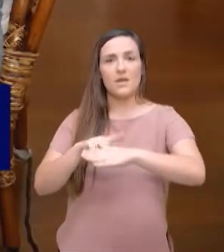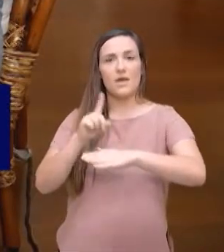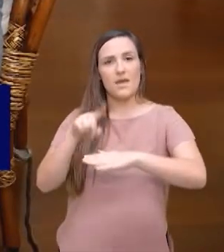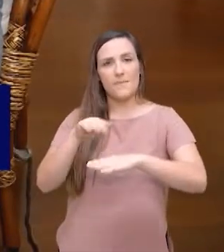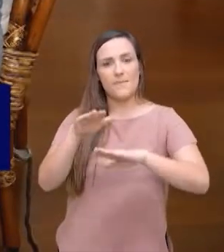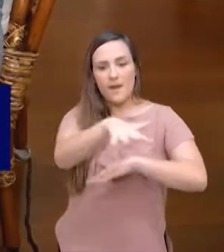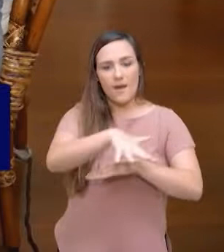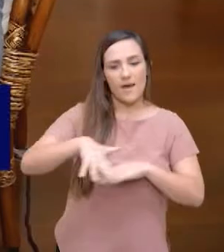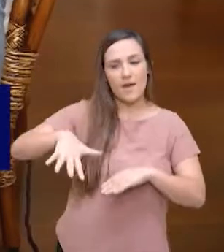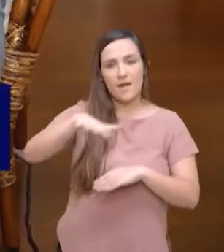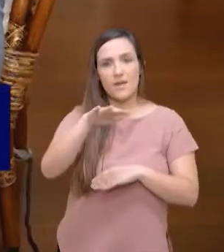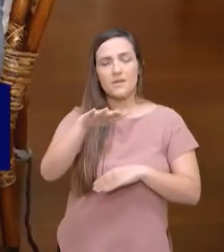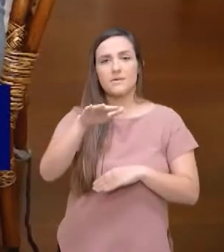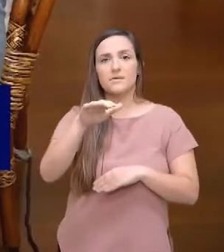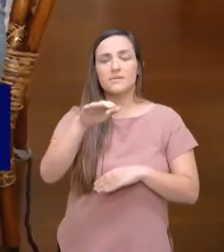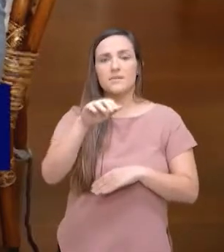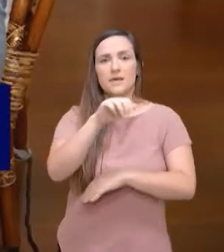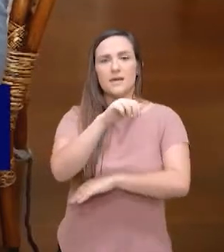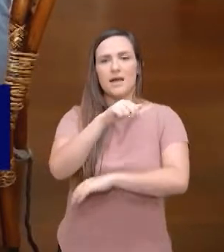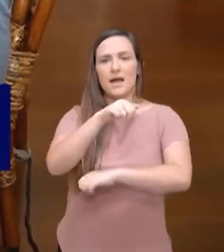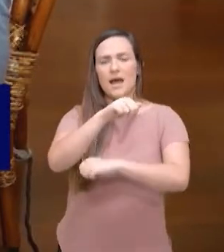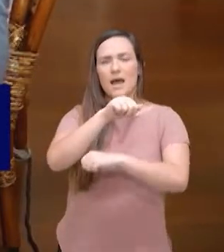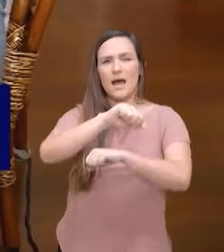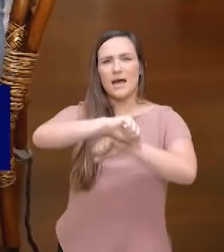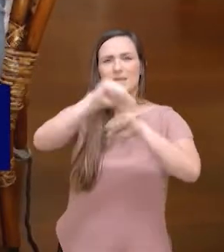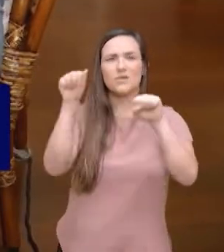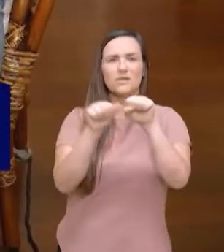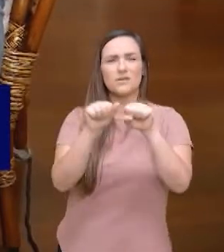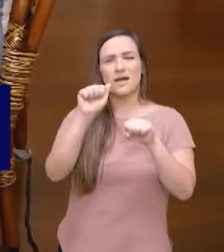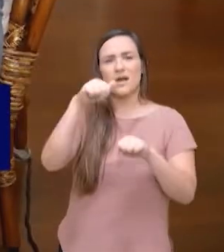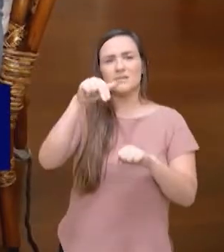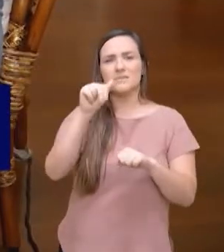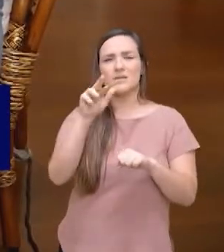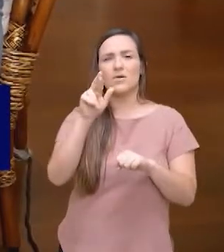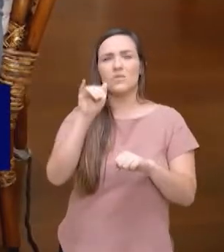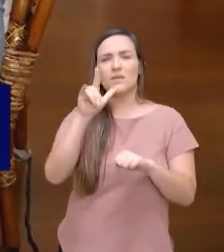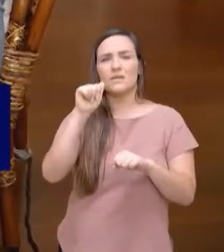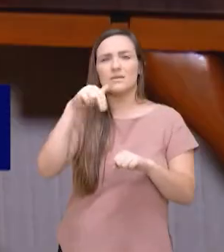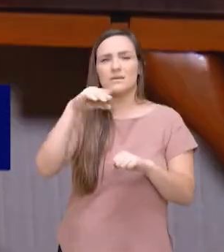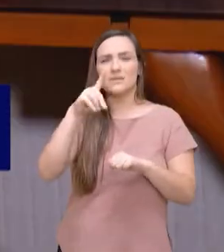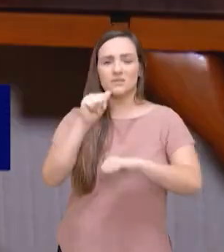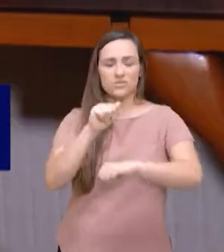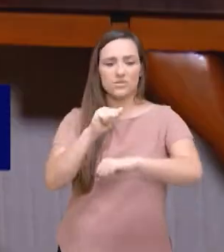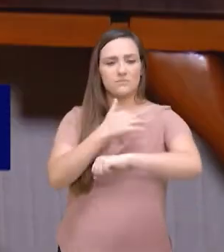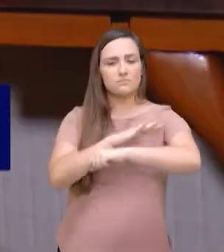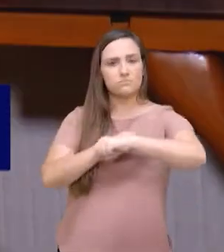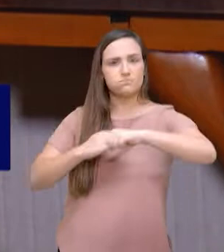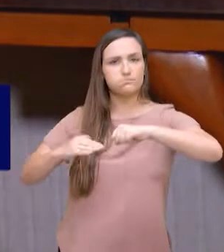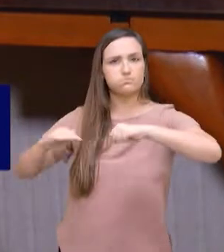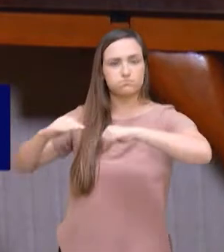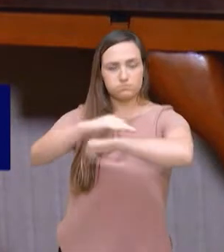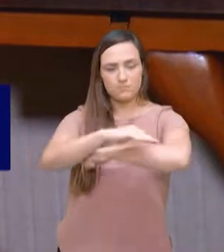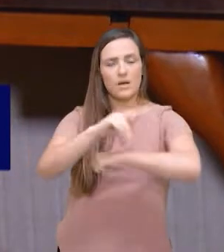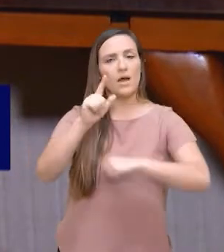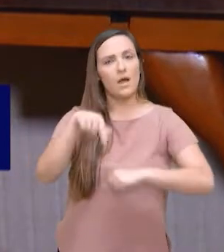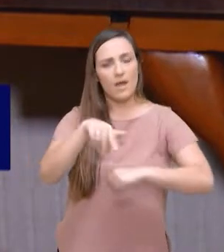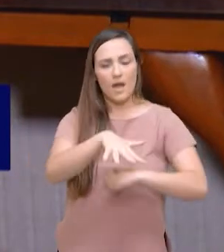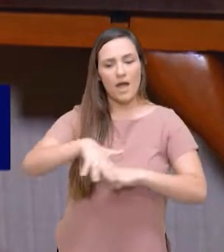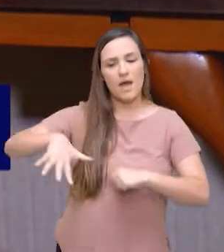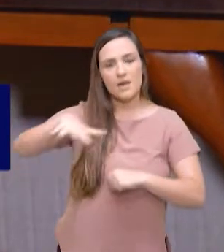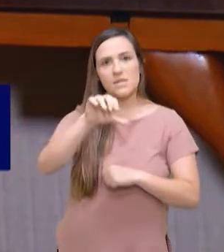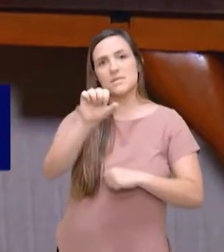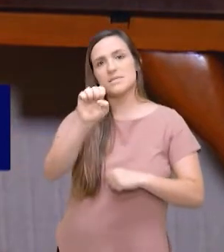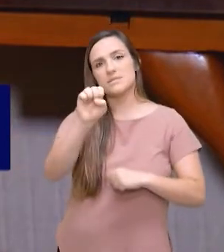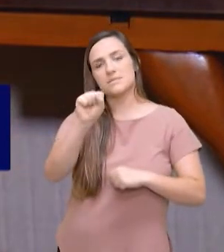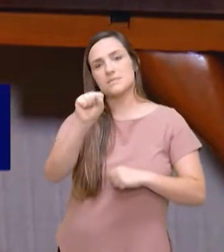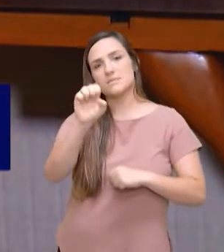Sertão. Sertão. Lá era o eleitorado básico dele. Né? E tinha